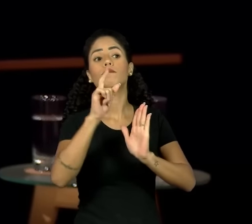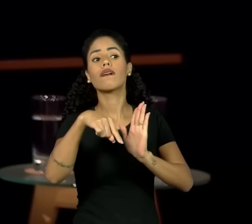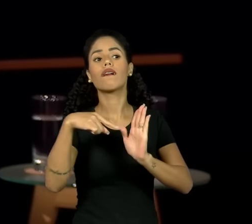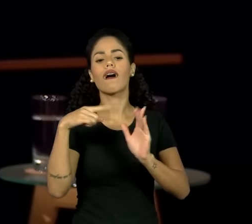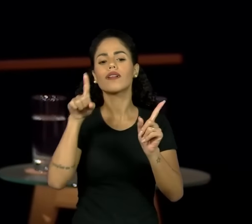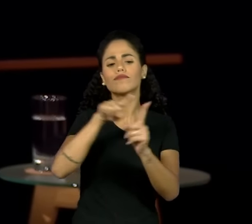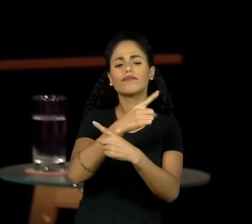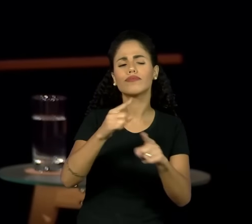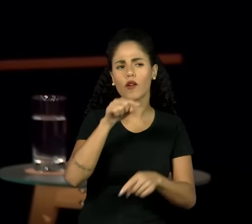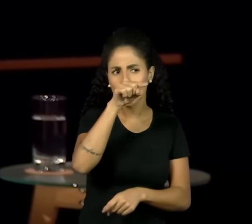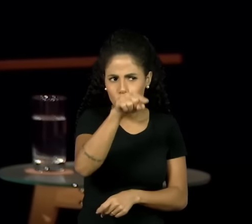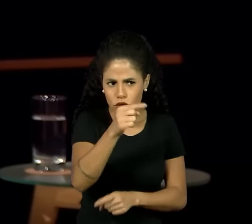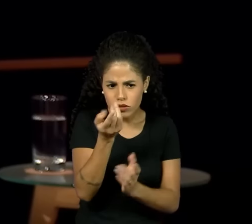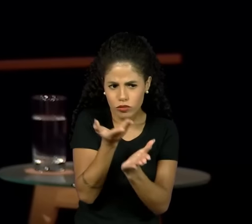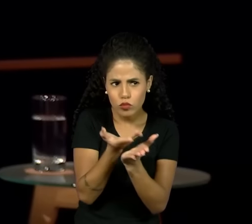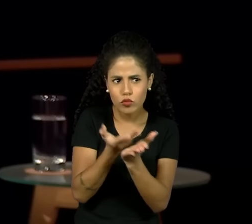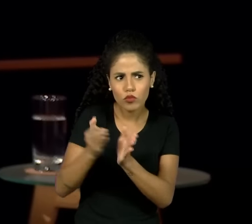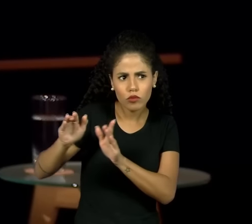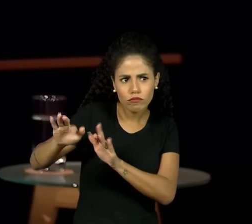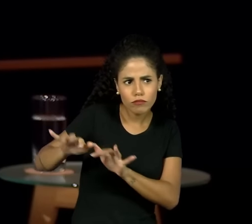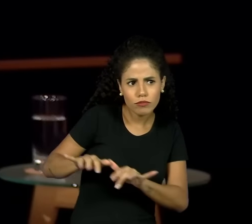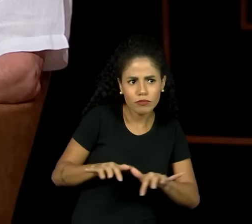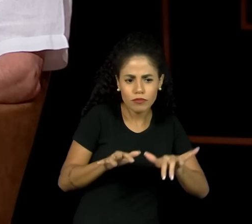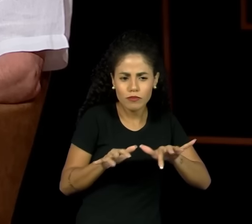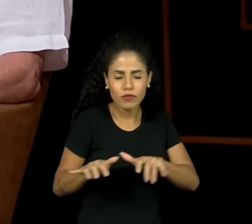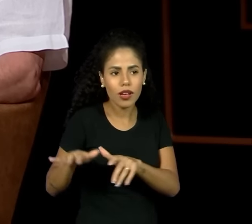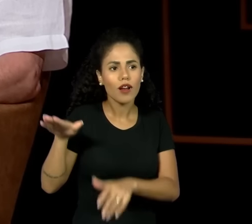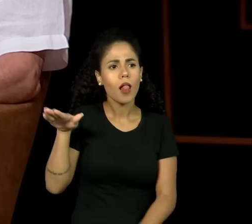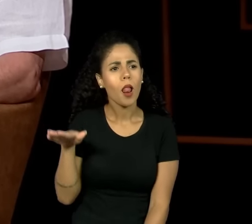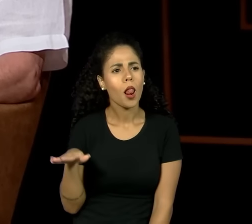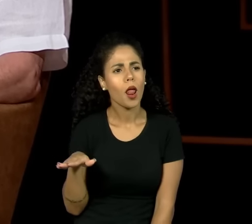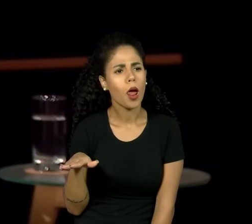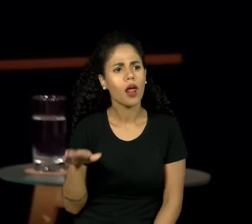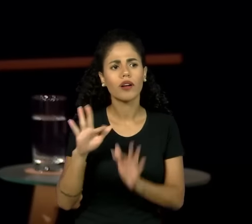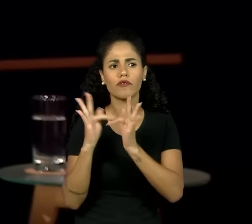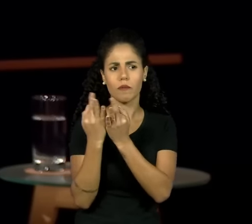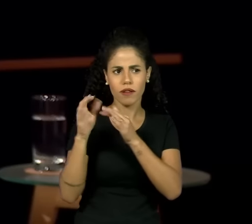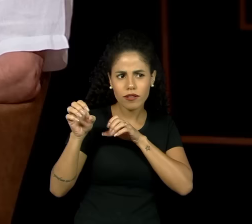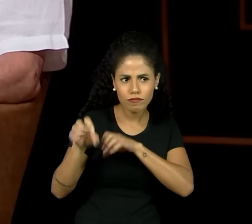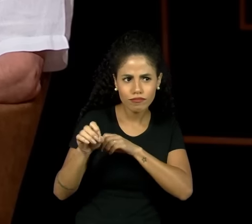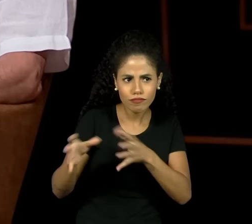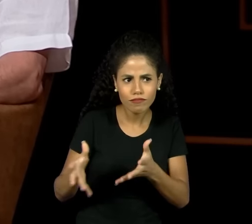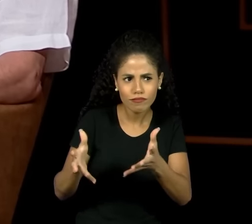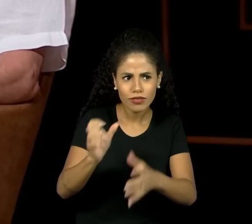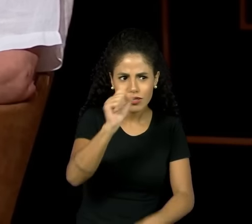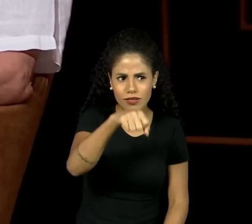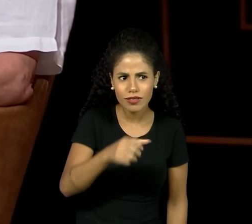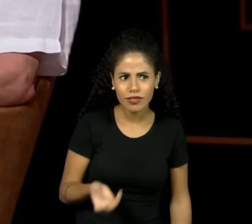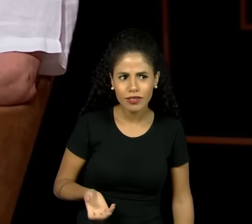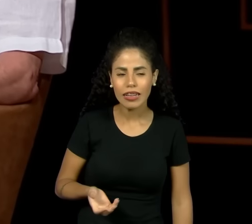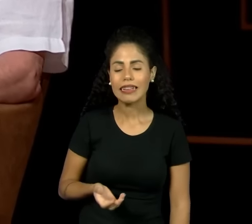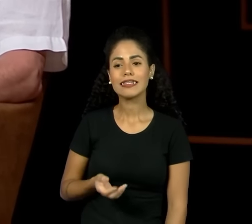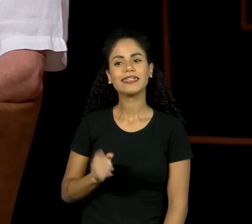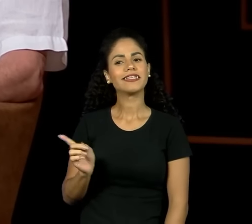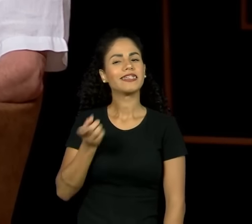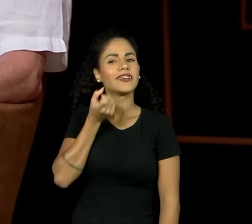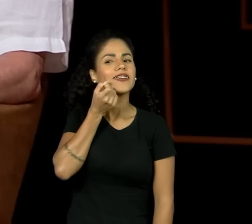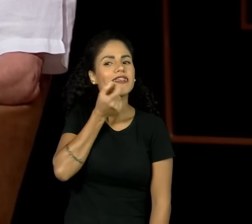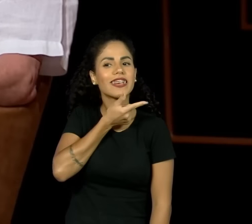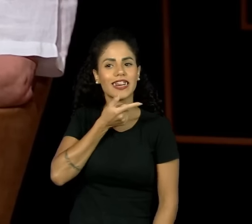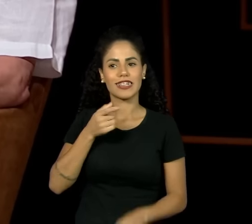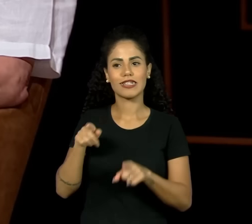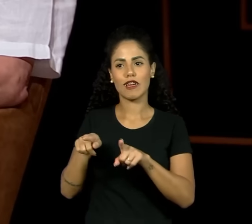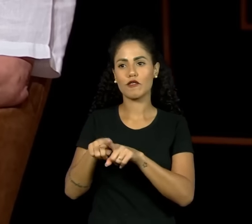chegou a estudar piano quando era criança influência de alguém da família como é que foi não engraçado tinha uma vizinha eu morava ali na Rua